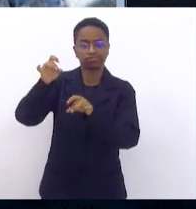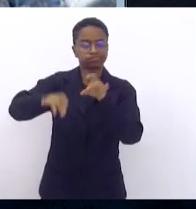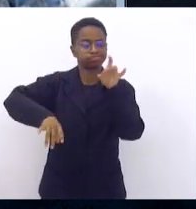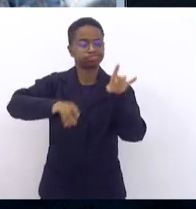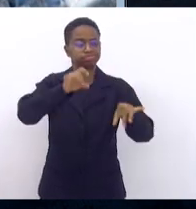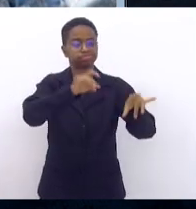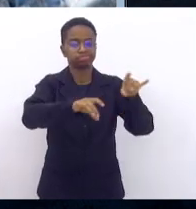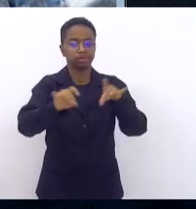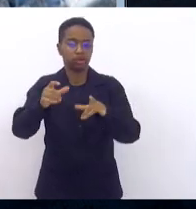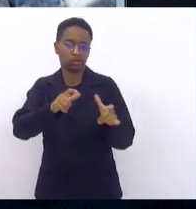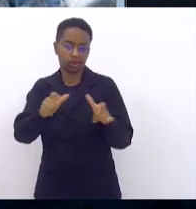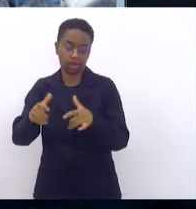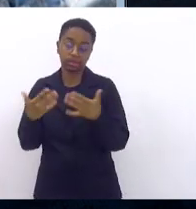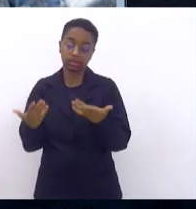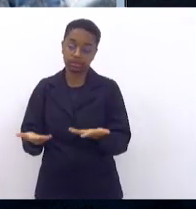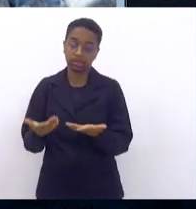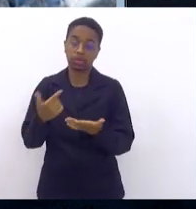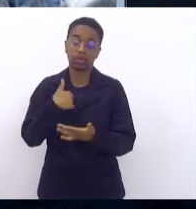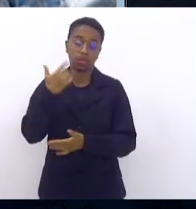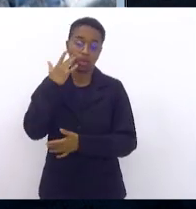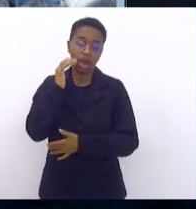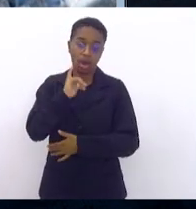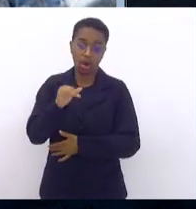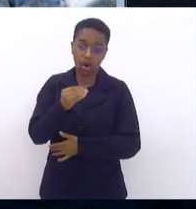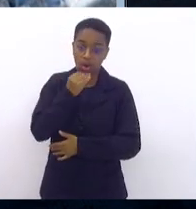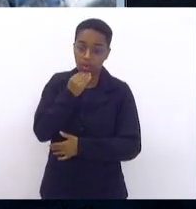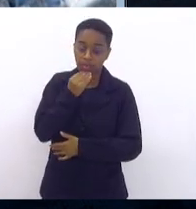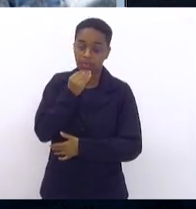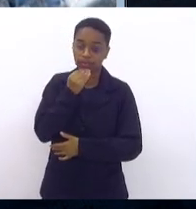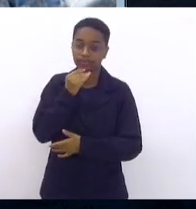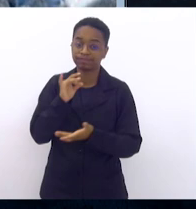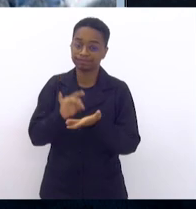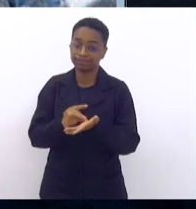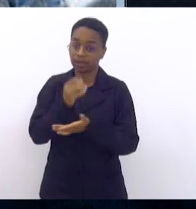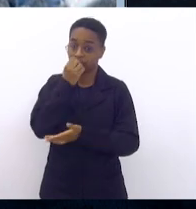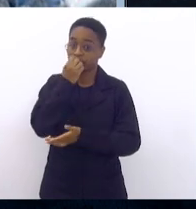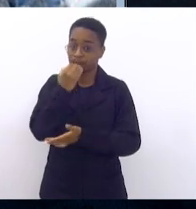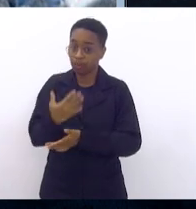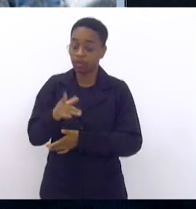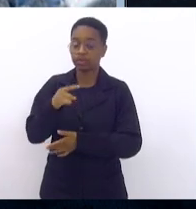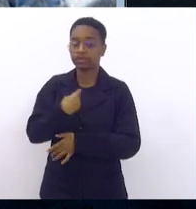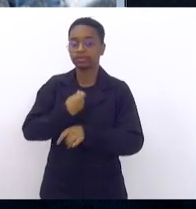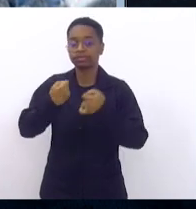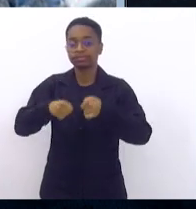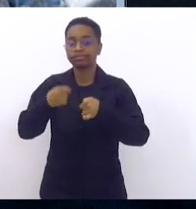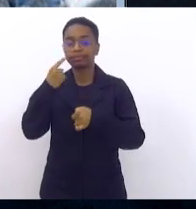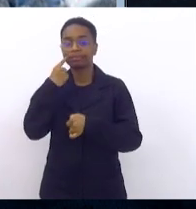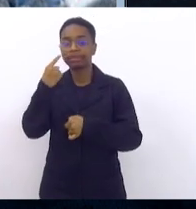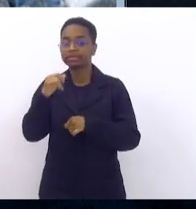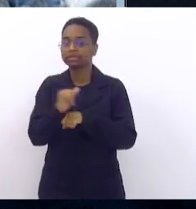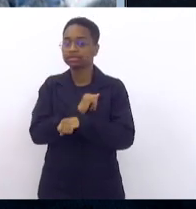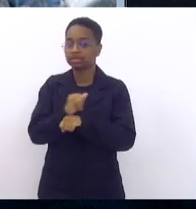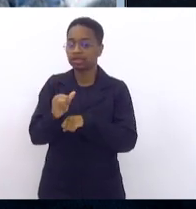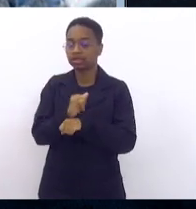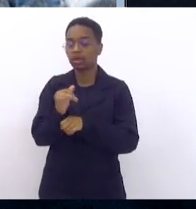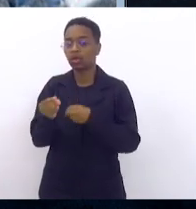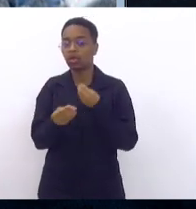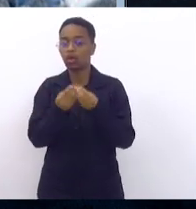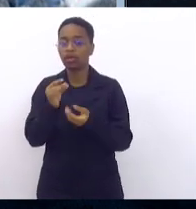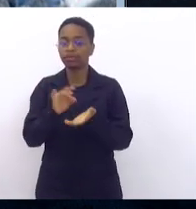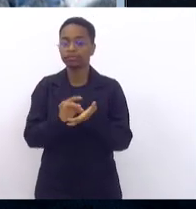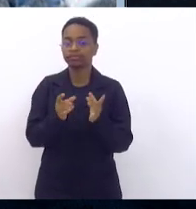nesse sentido eu acho que essa oportunidade ela é muito boa para pensarmos em estratégias de como